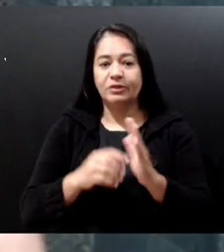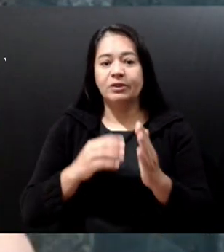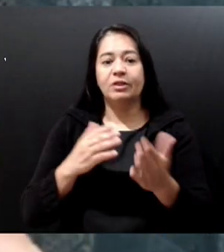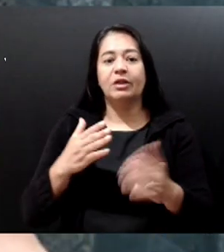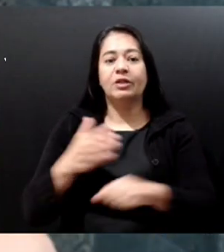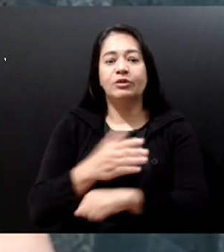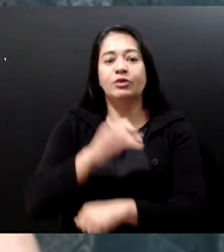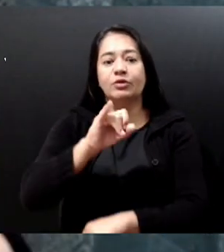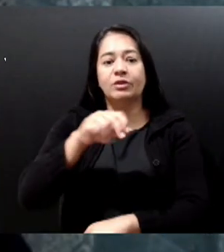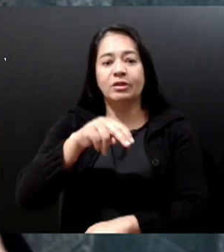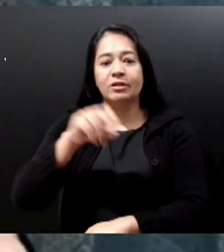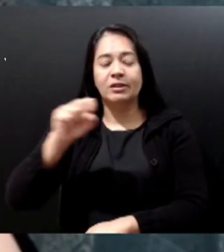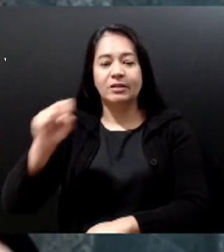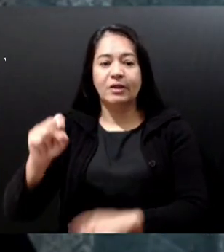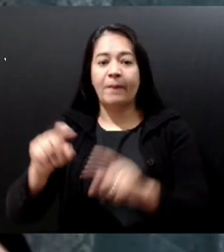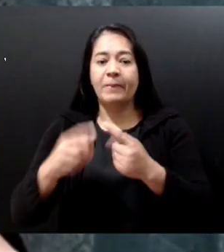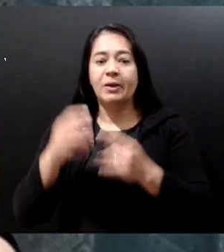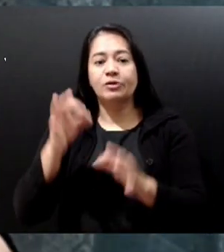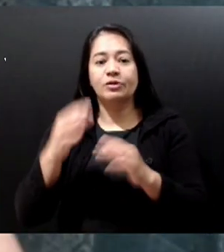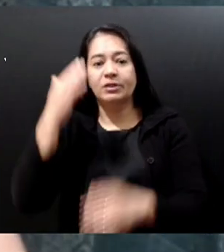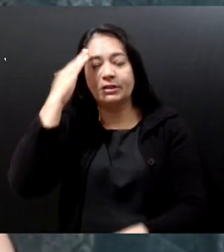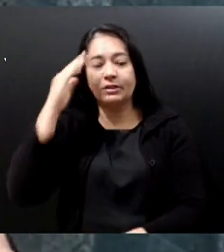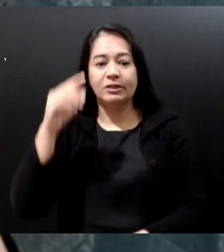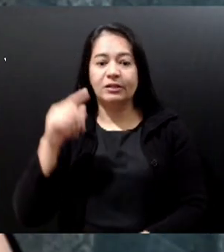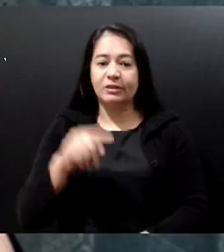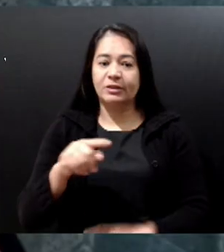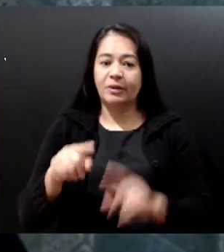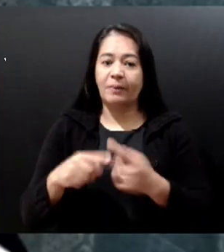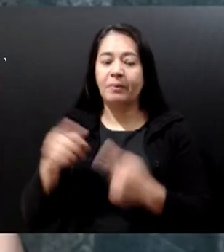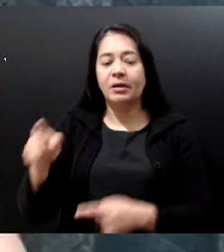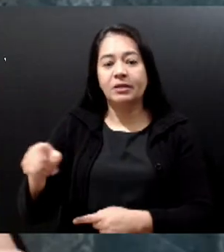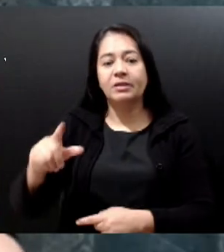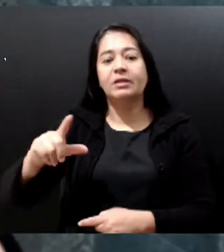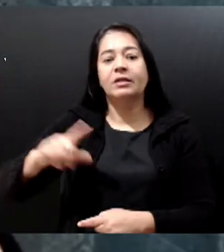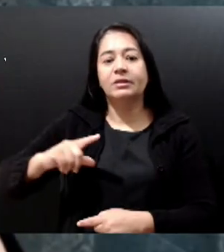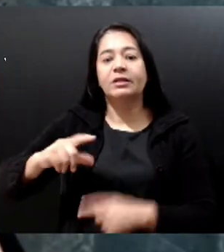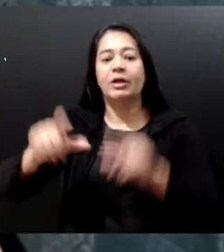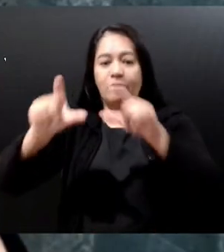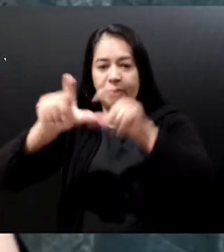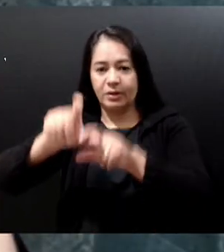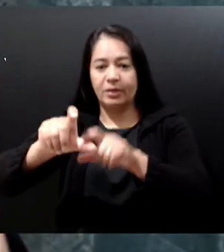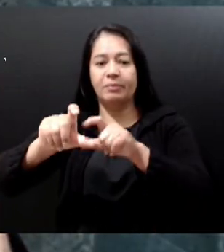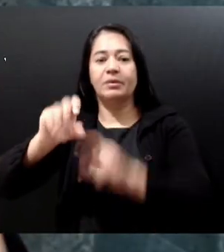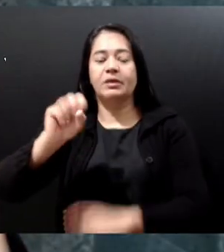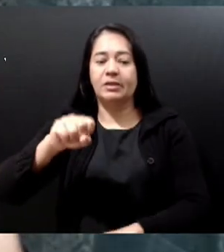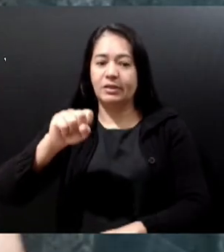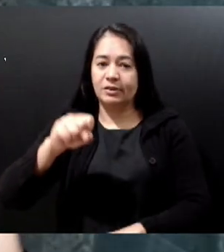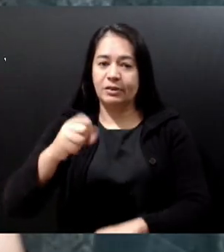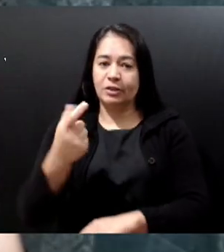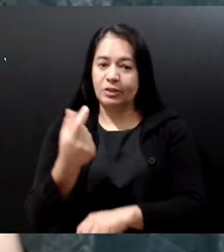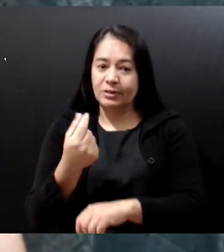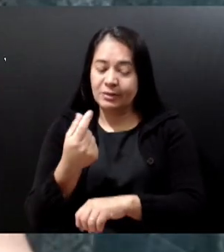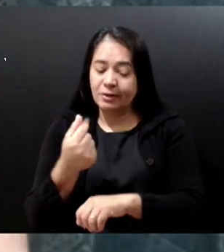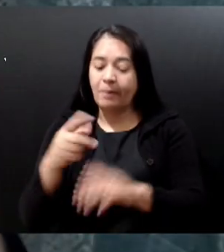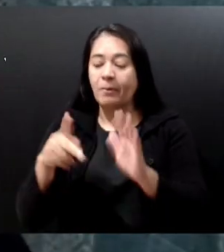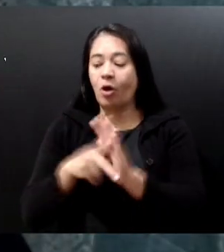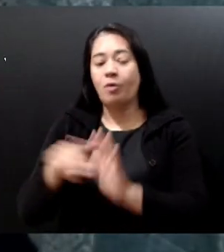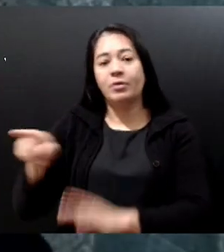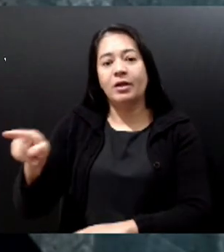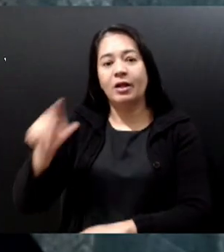no caso concreto, existia uma dependência financeira dos avós para ganhar pensão.